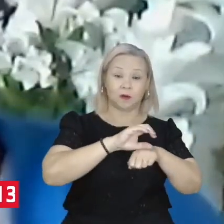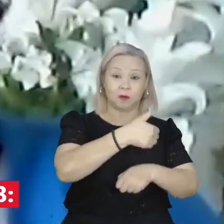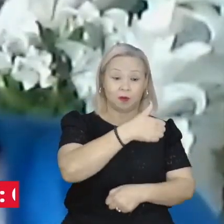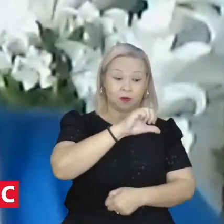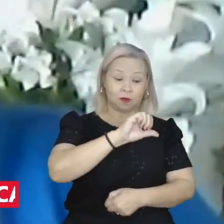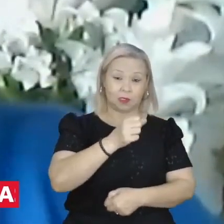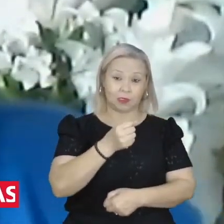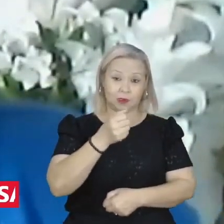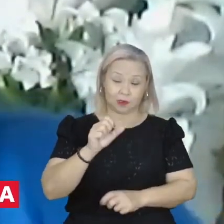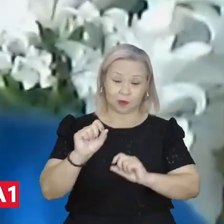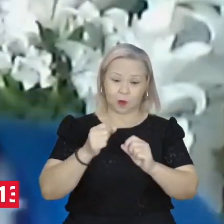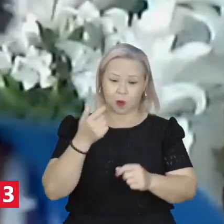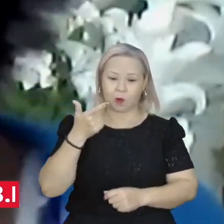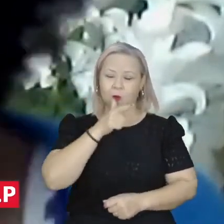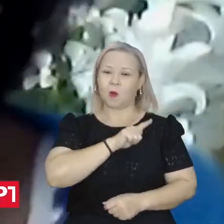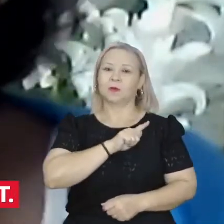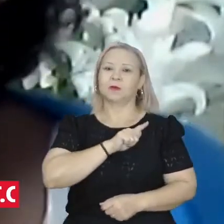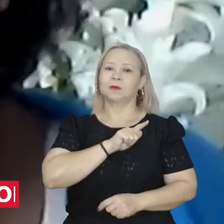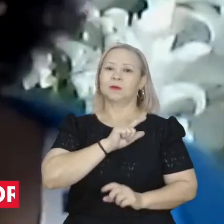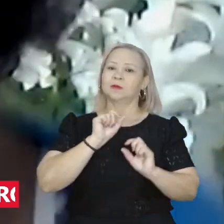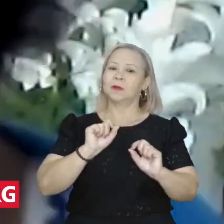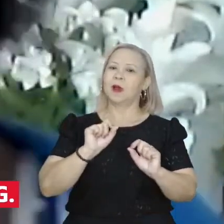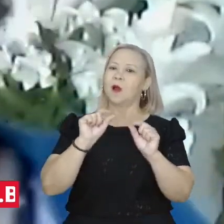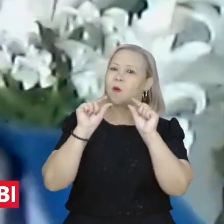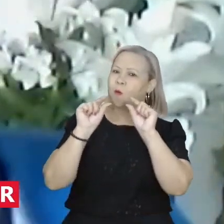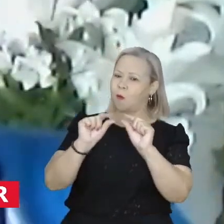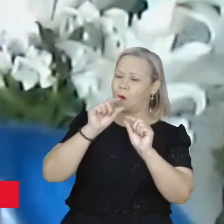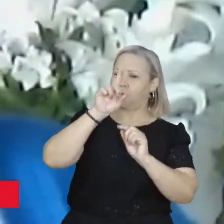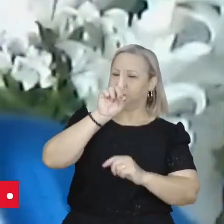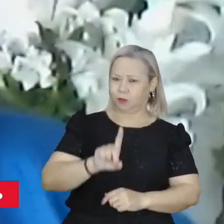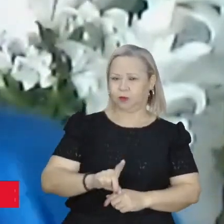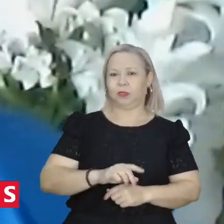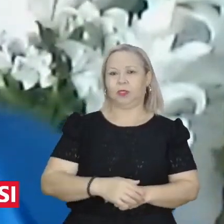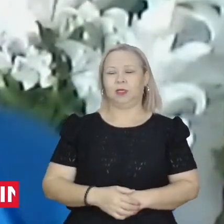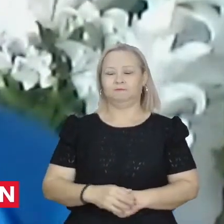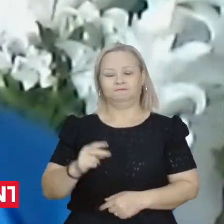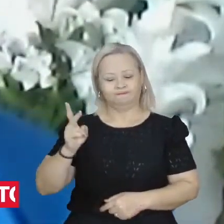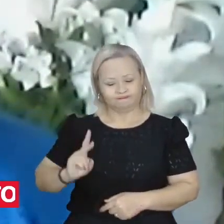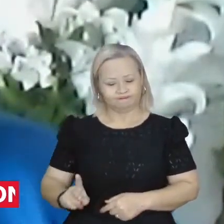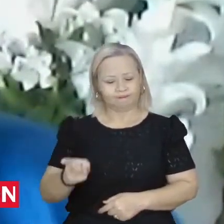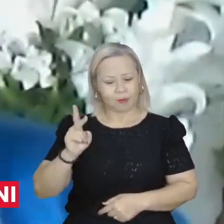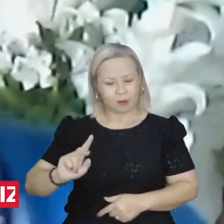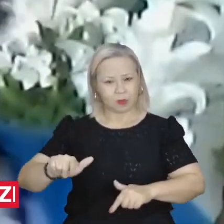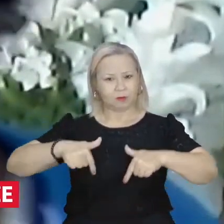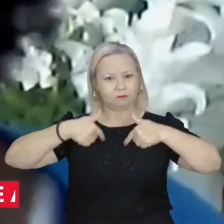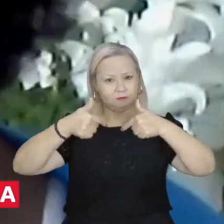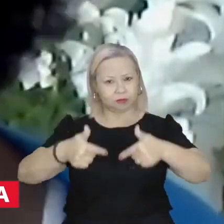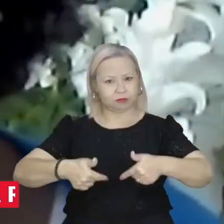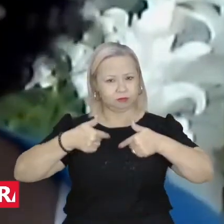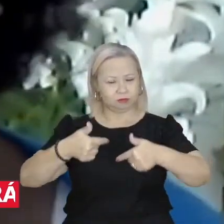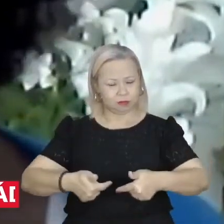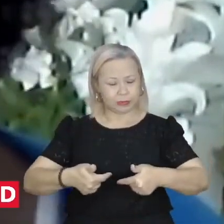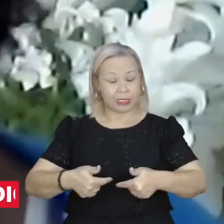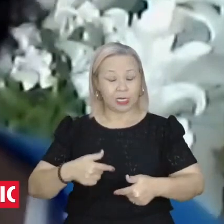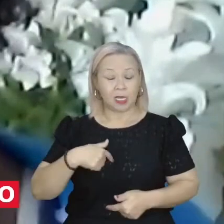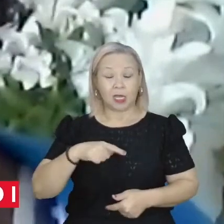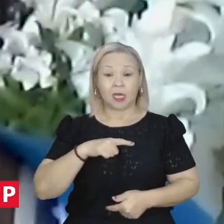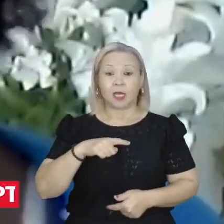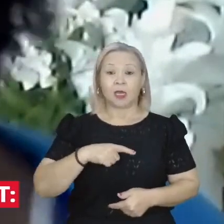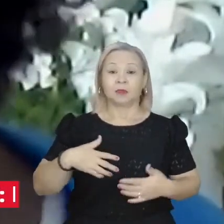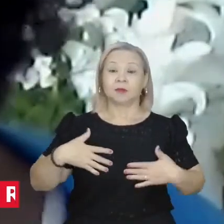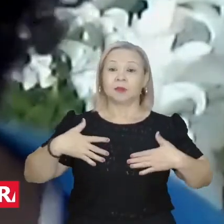meio das outras, então as mais novas têm me dado assim, muita alegria, são